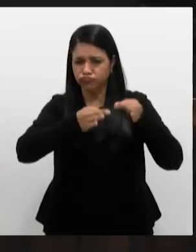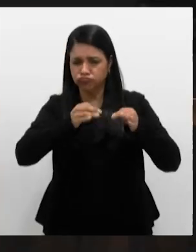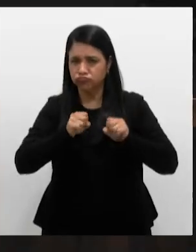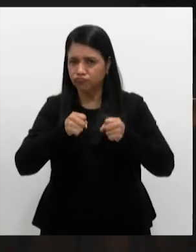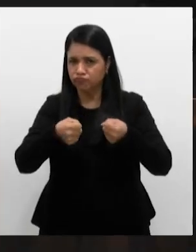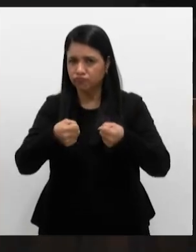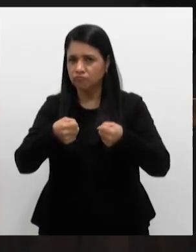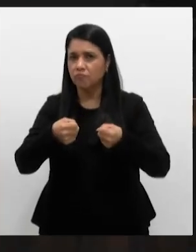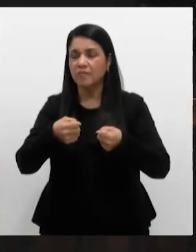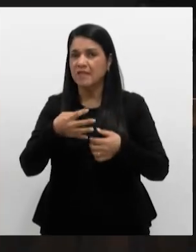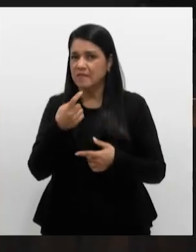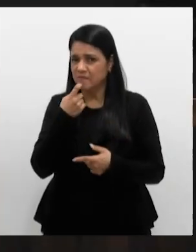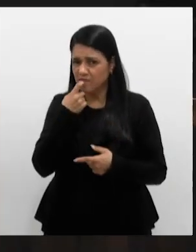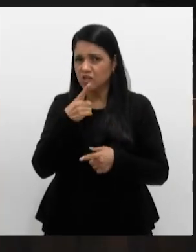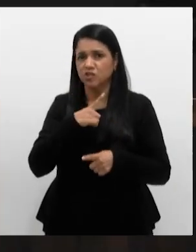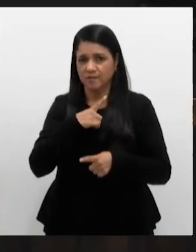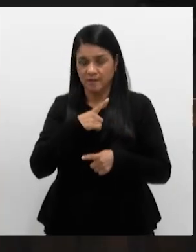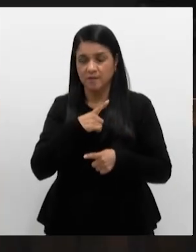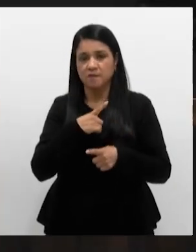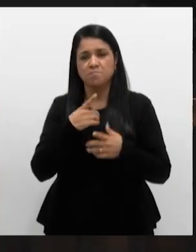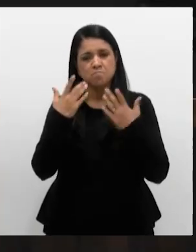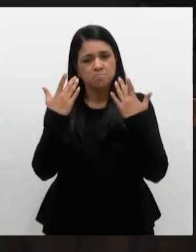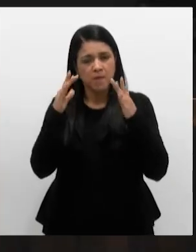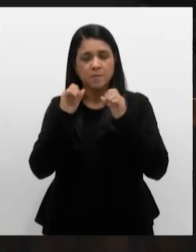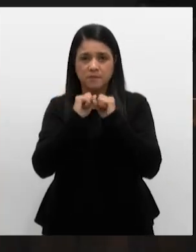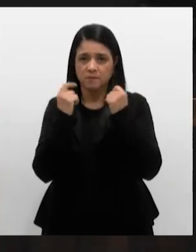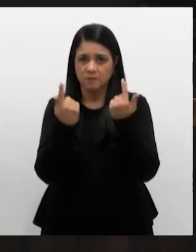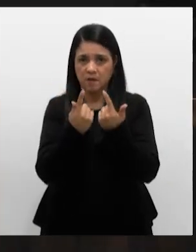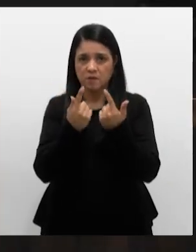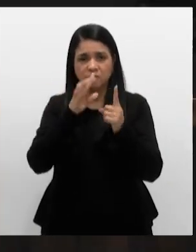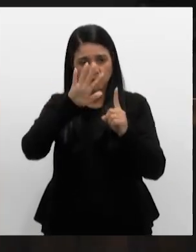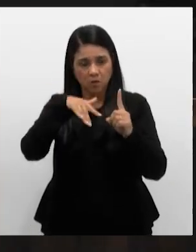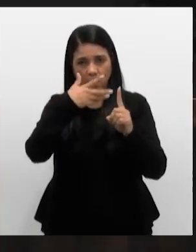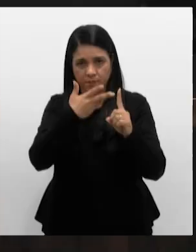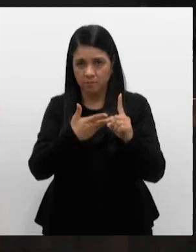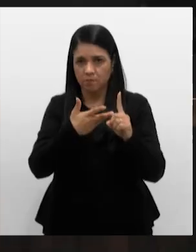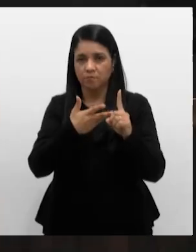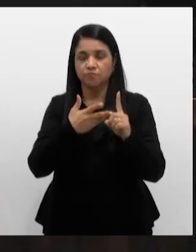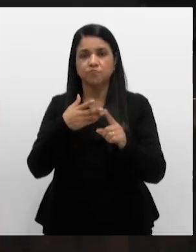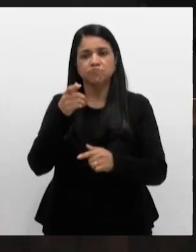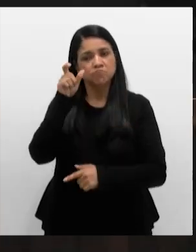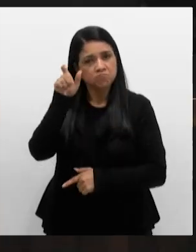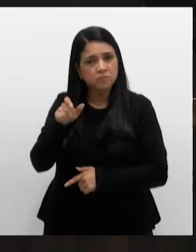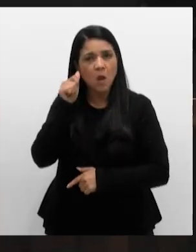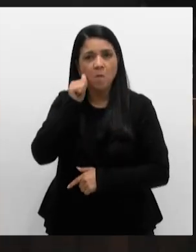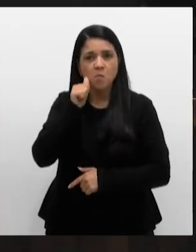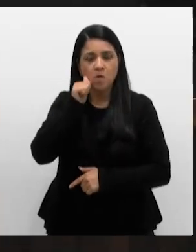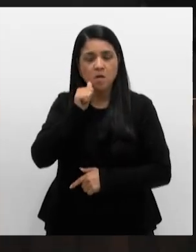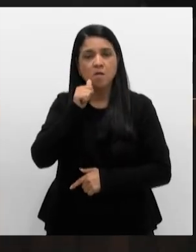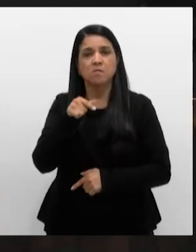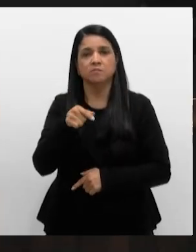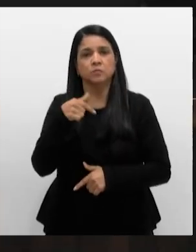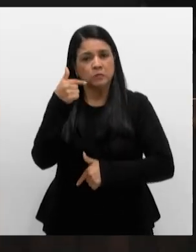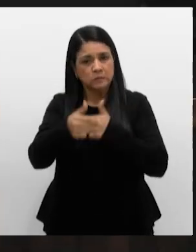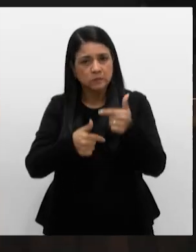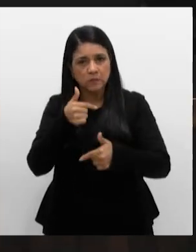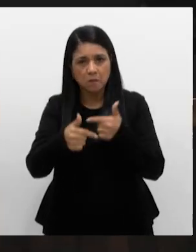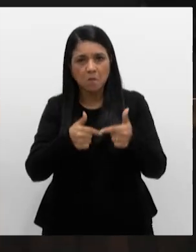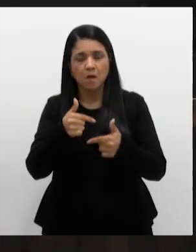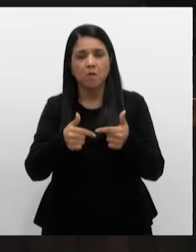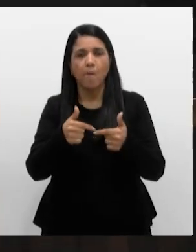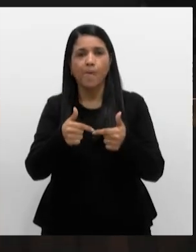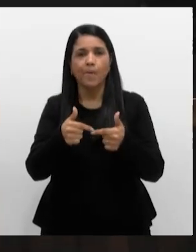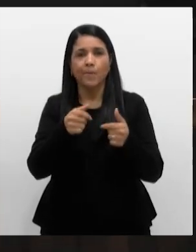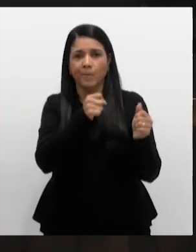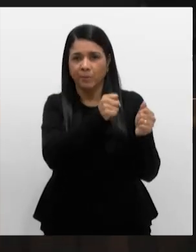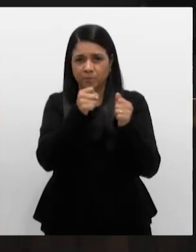Assembleia Legislativa por essa honraria que agora concede a essa mulher que tem um trabalho, um serviço prestado ao